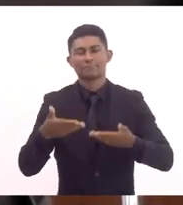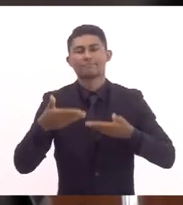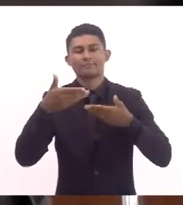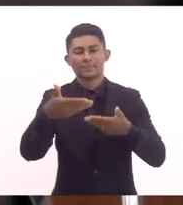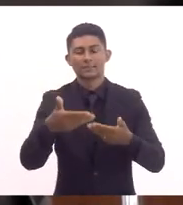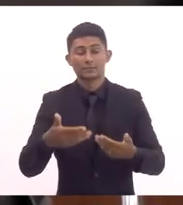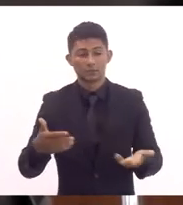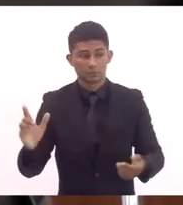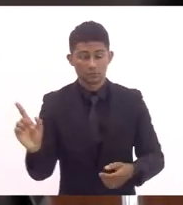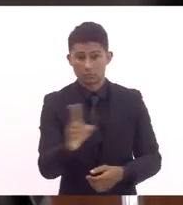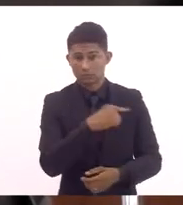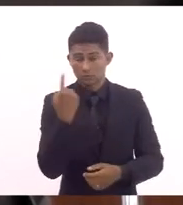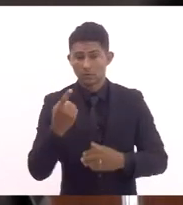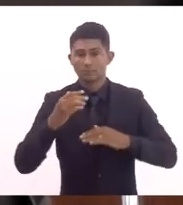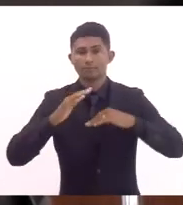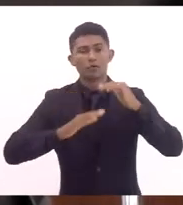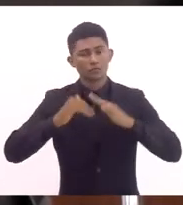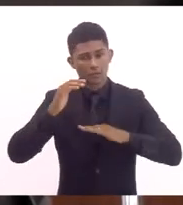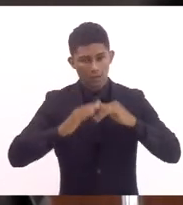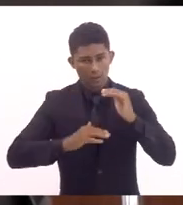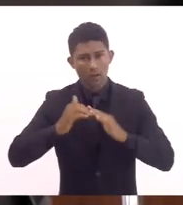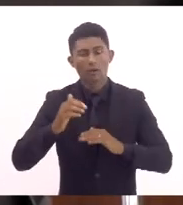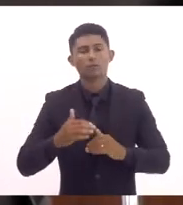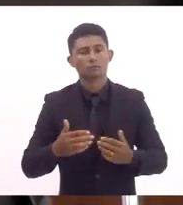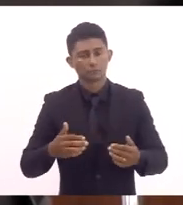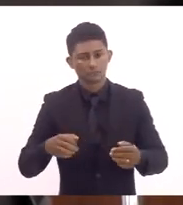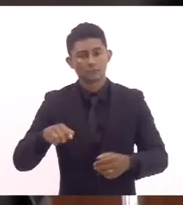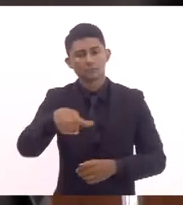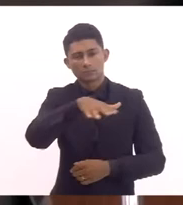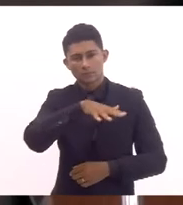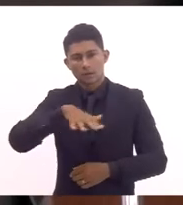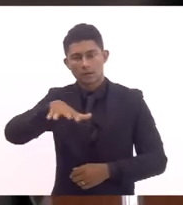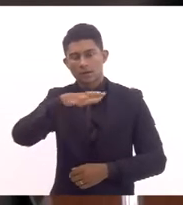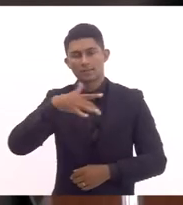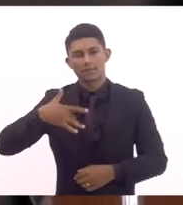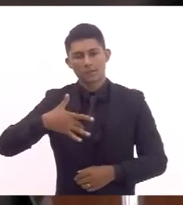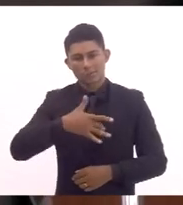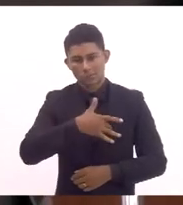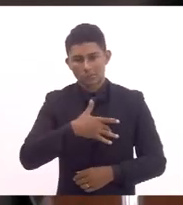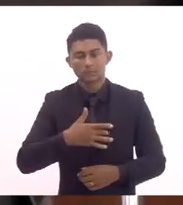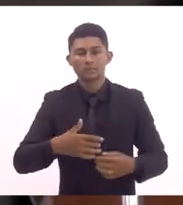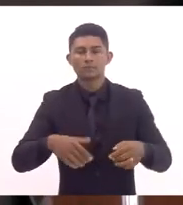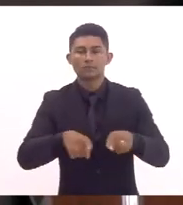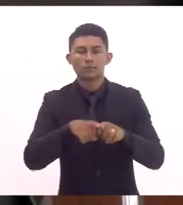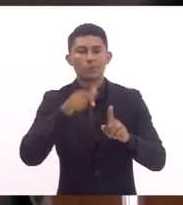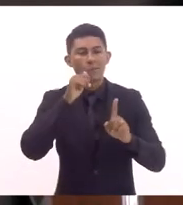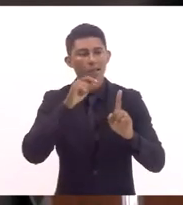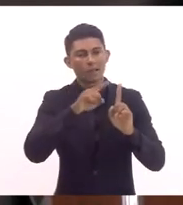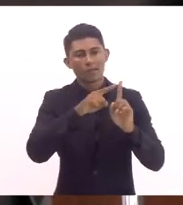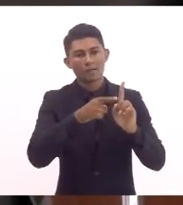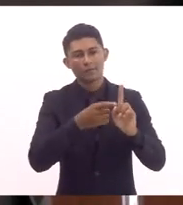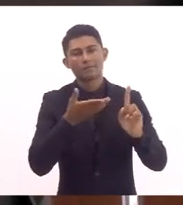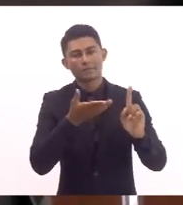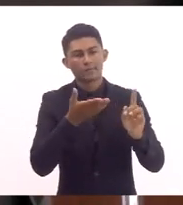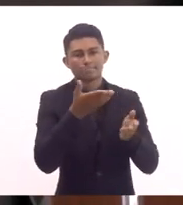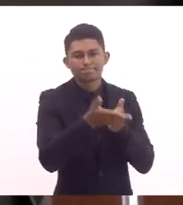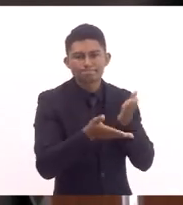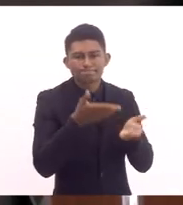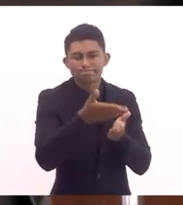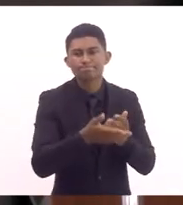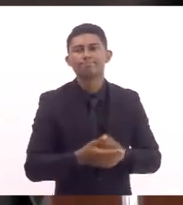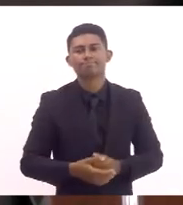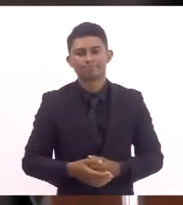nós como profissionais também da atuação nesse campo de saúde e Atendimento à mulher aí é para pessoa distante no